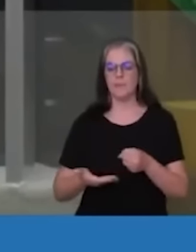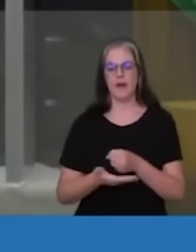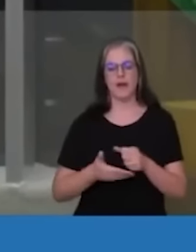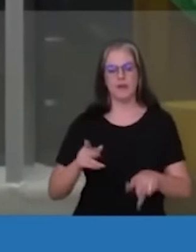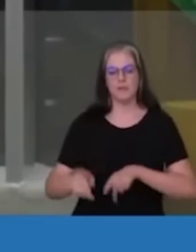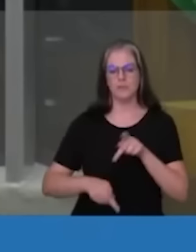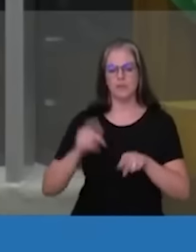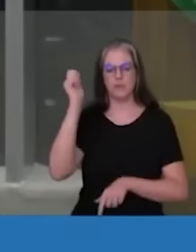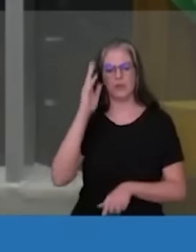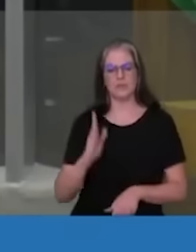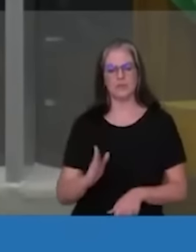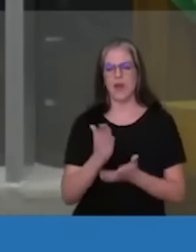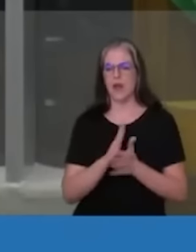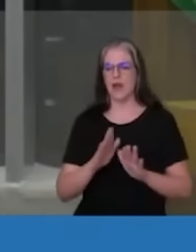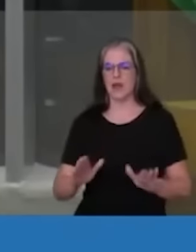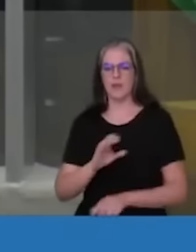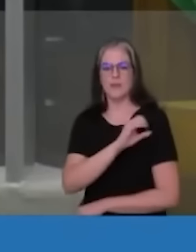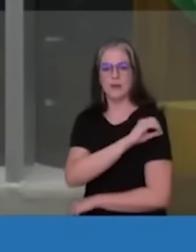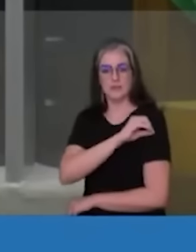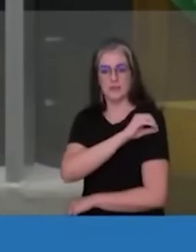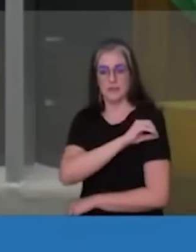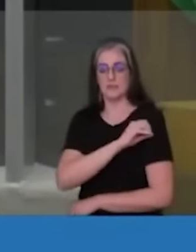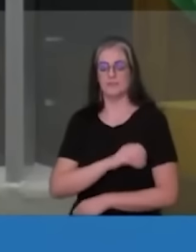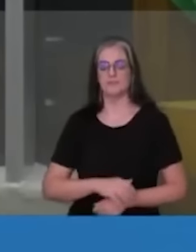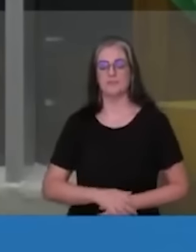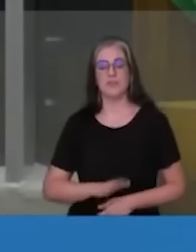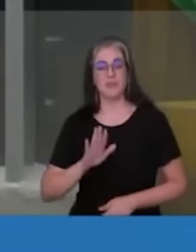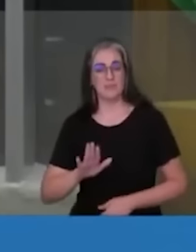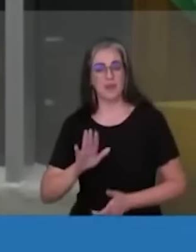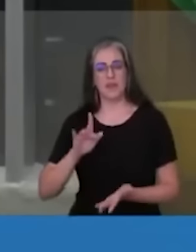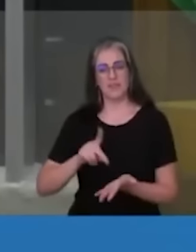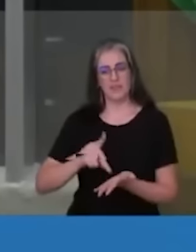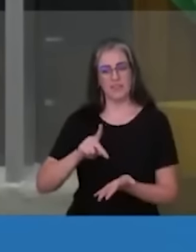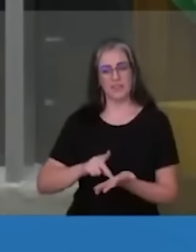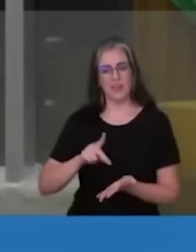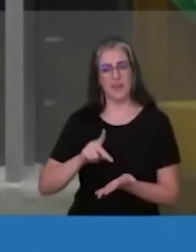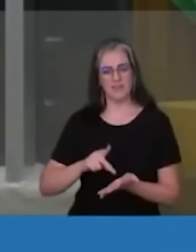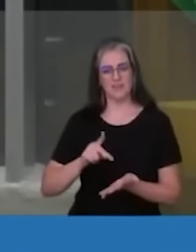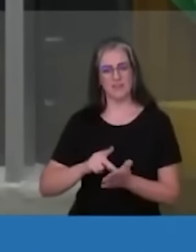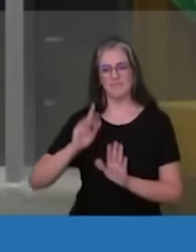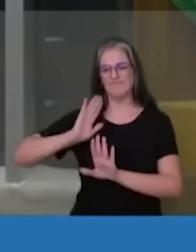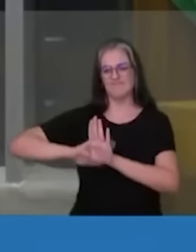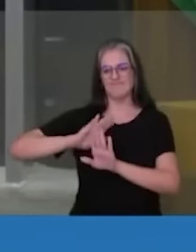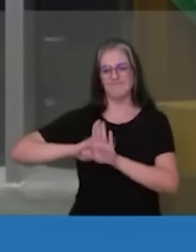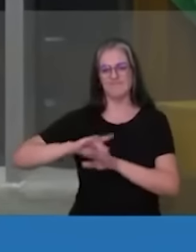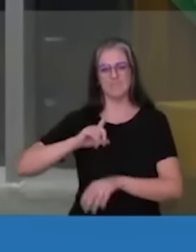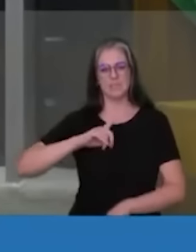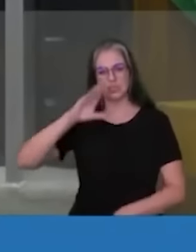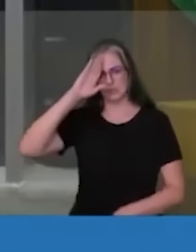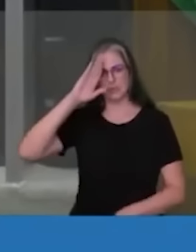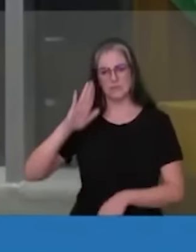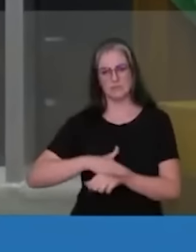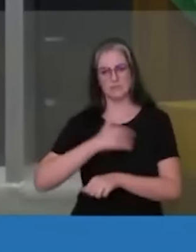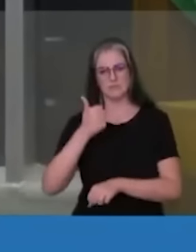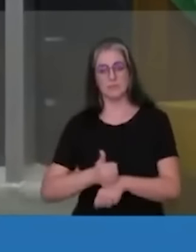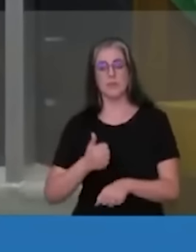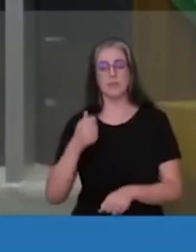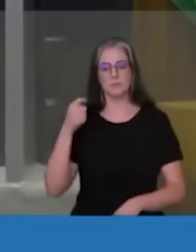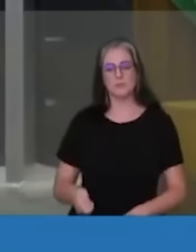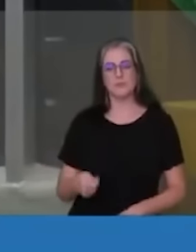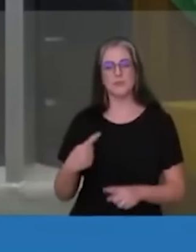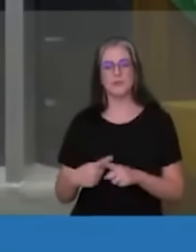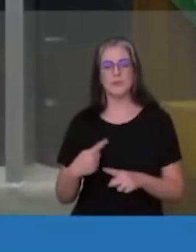analfabetismo e esse golpe na verdade escondia algo muito maior que que era viabilizar aqui a agenda do